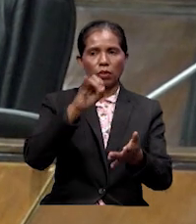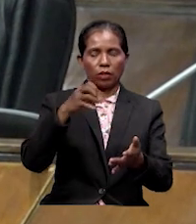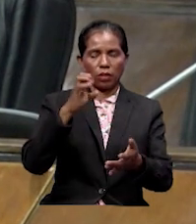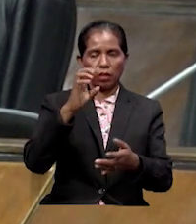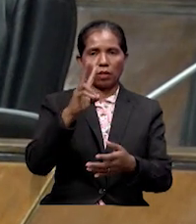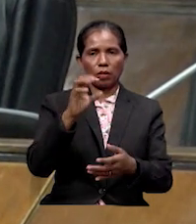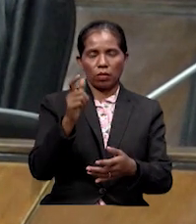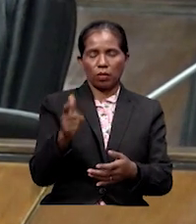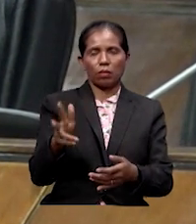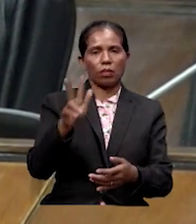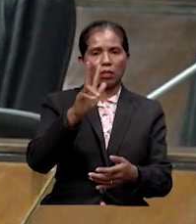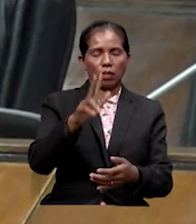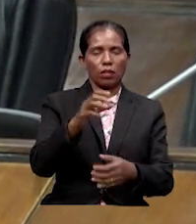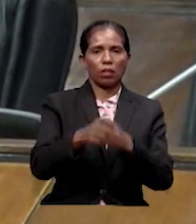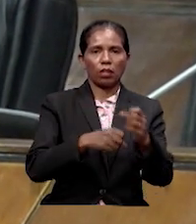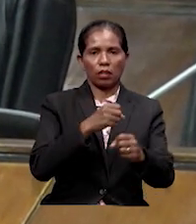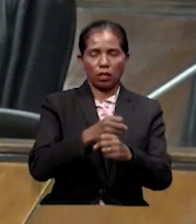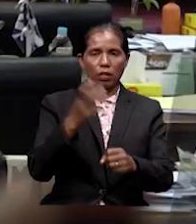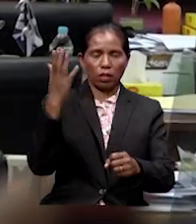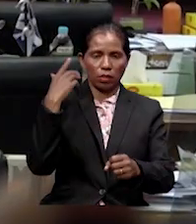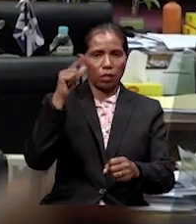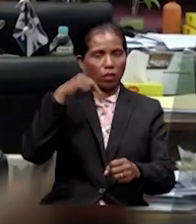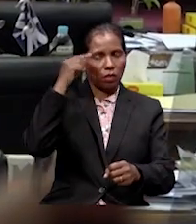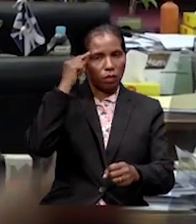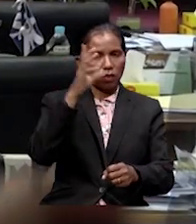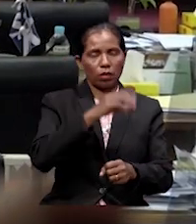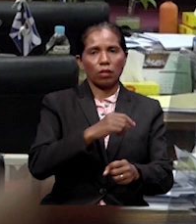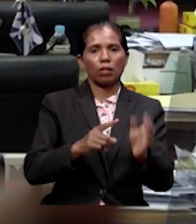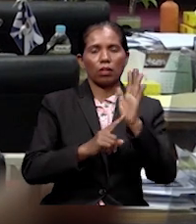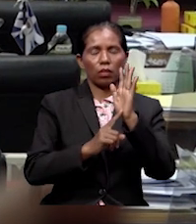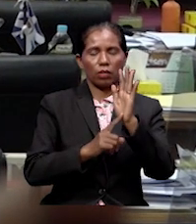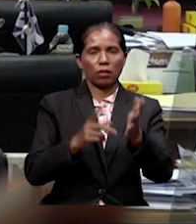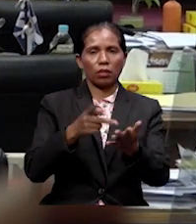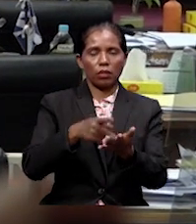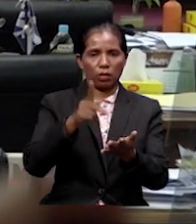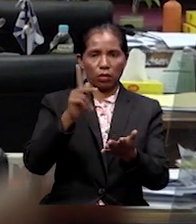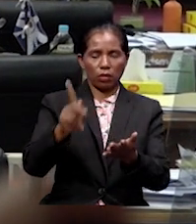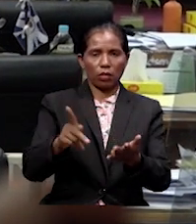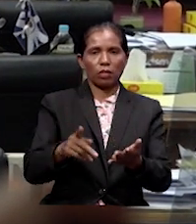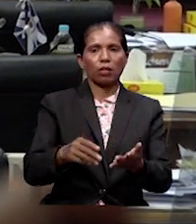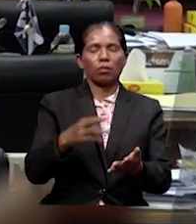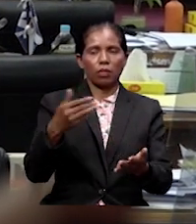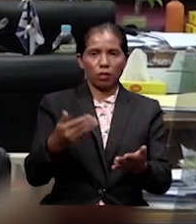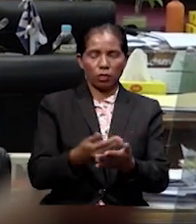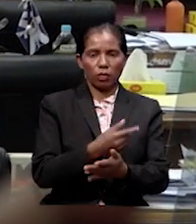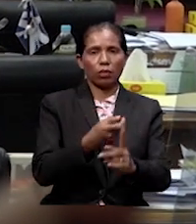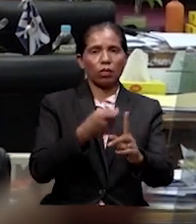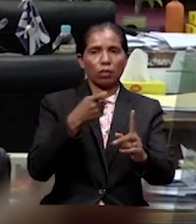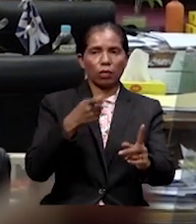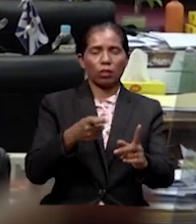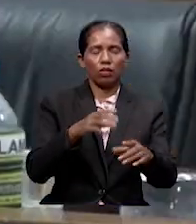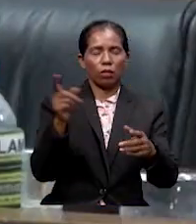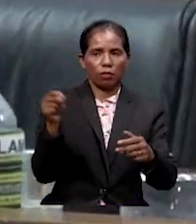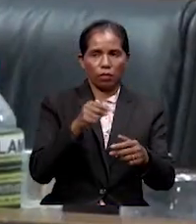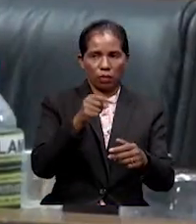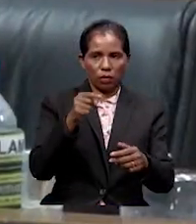nulo recentolo e atinan kotuk, governo introduz imposto seletivo consumo fon, composto husi por